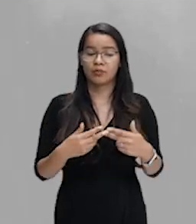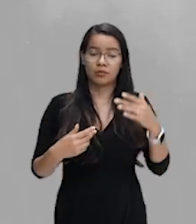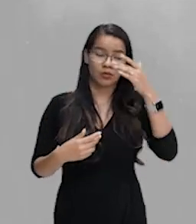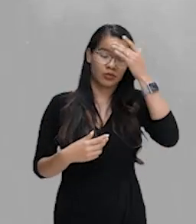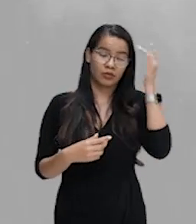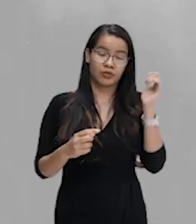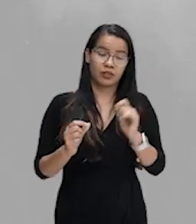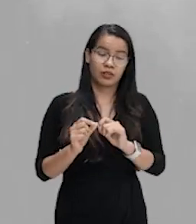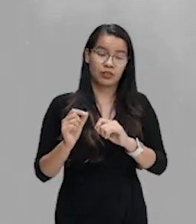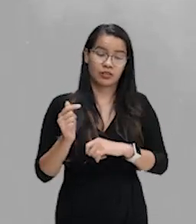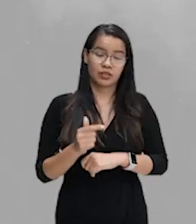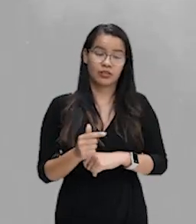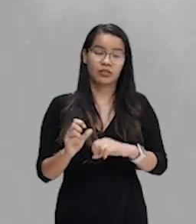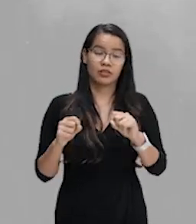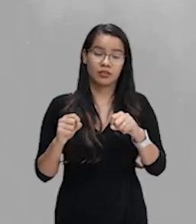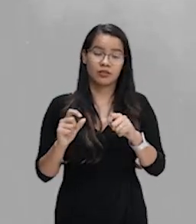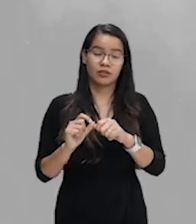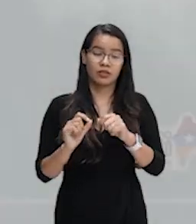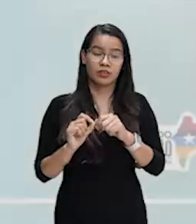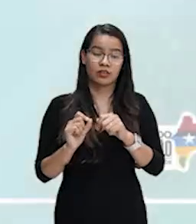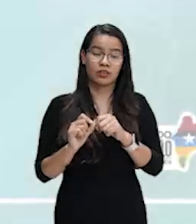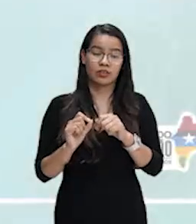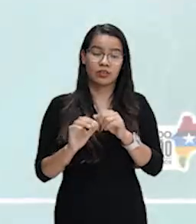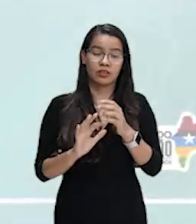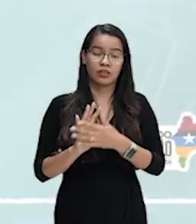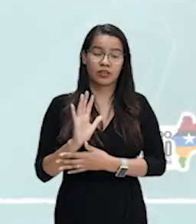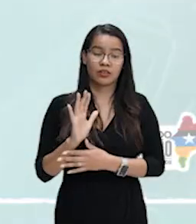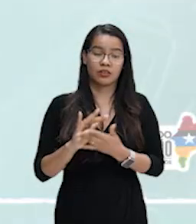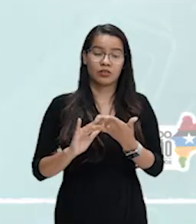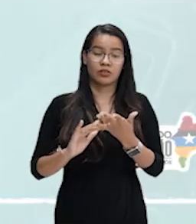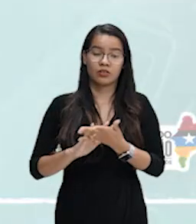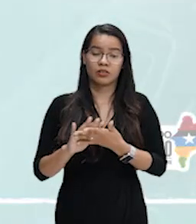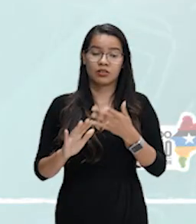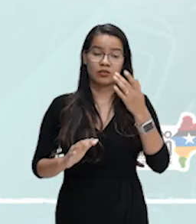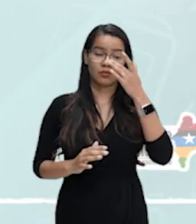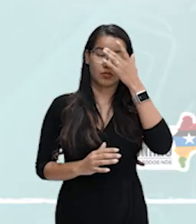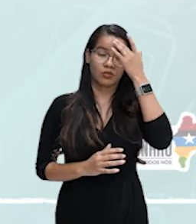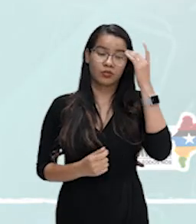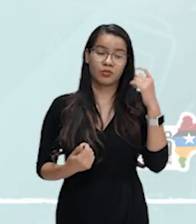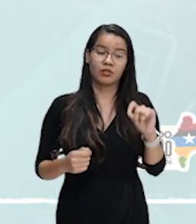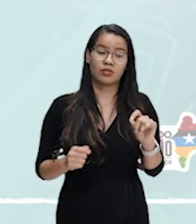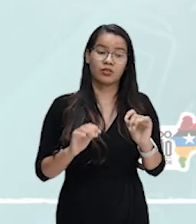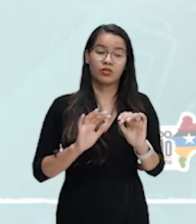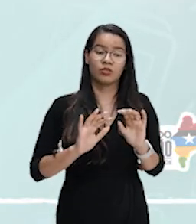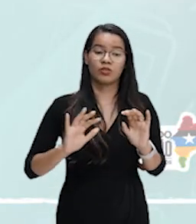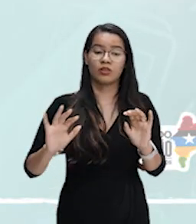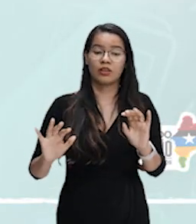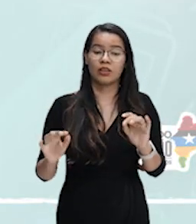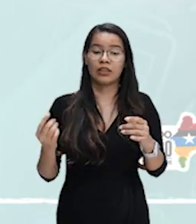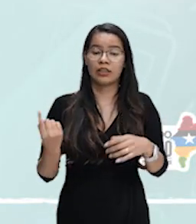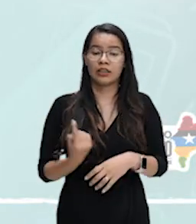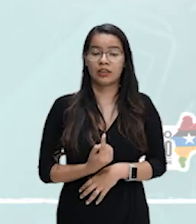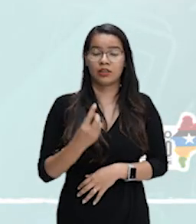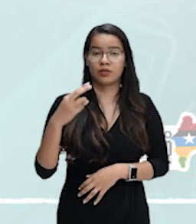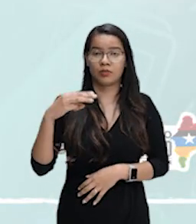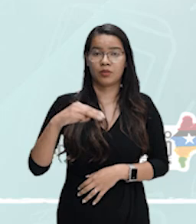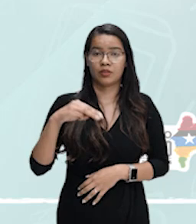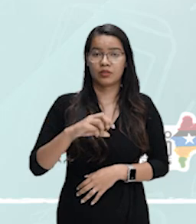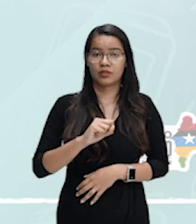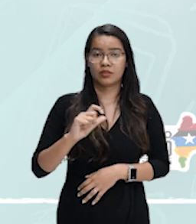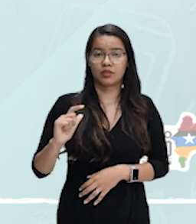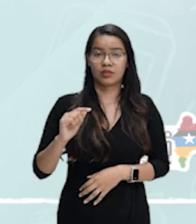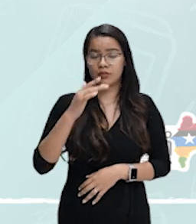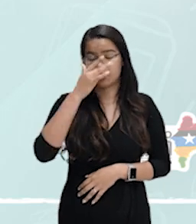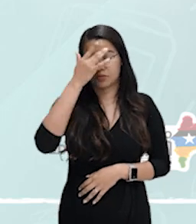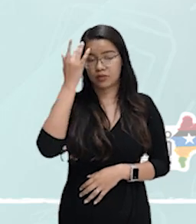transformou nisto, criando textura para que as pessoas pudessem tocar. Aqui no Maranhão, aqui em São Luís, as pessoas têm um